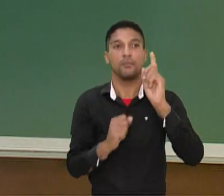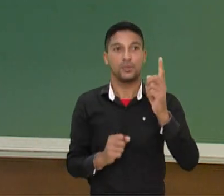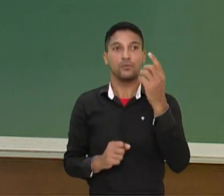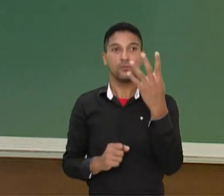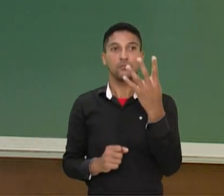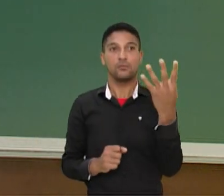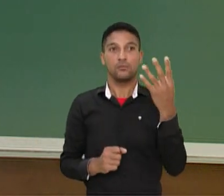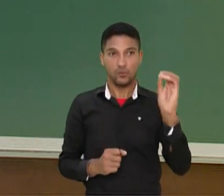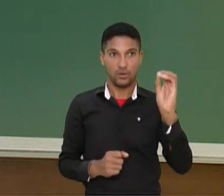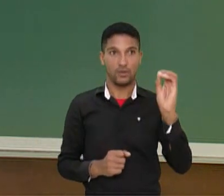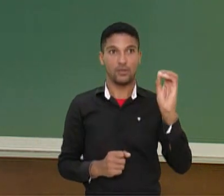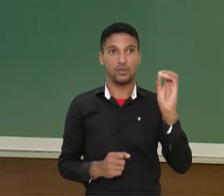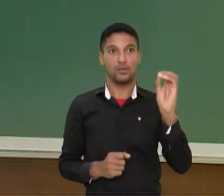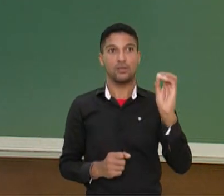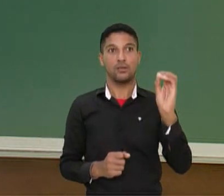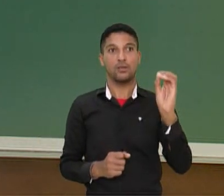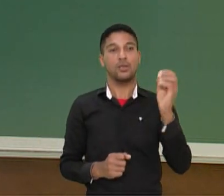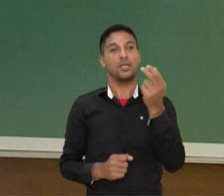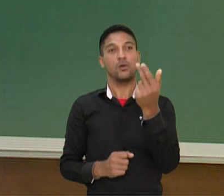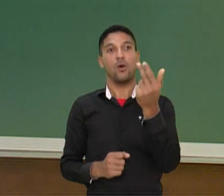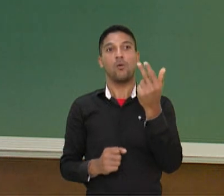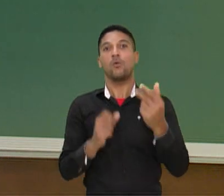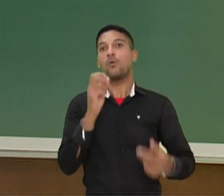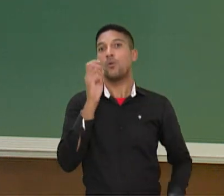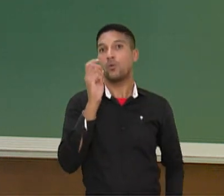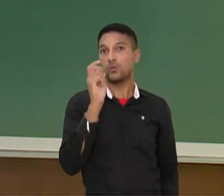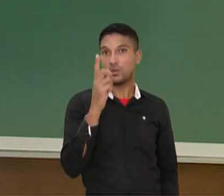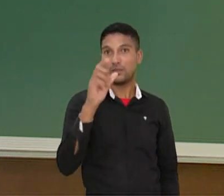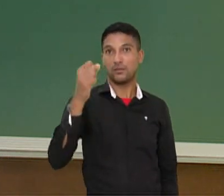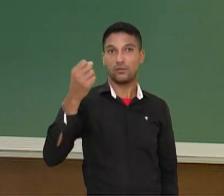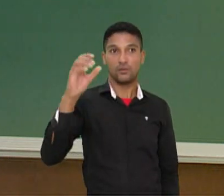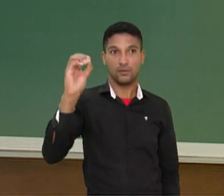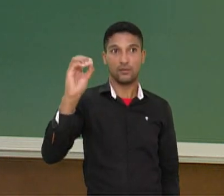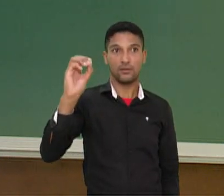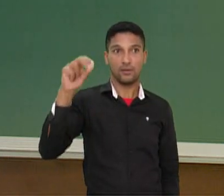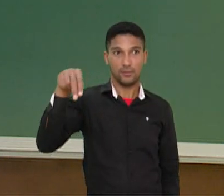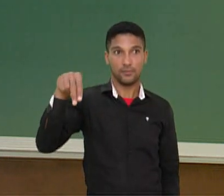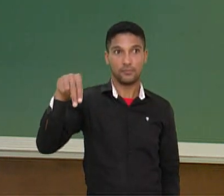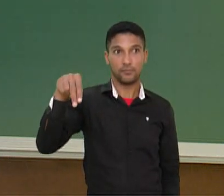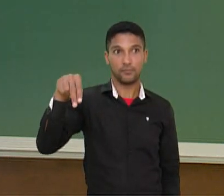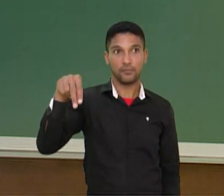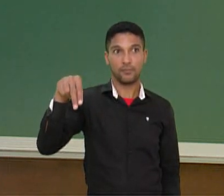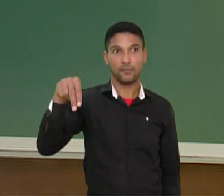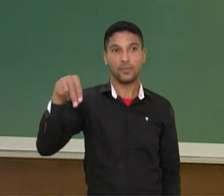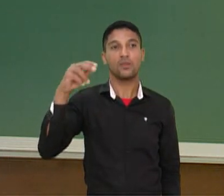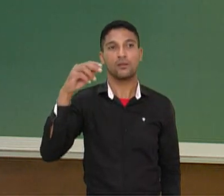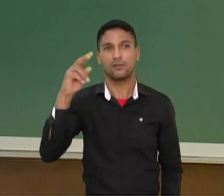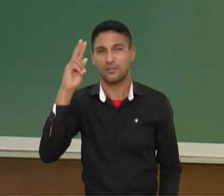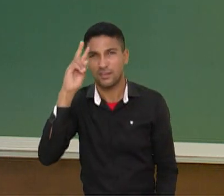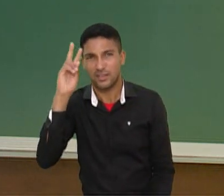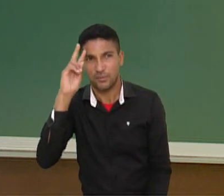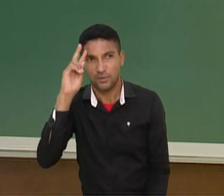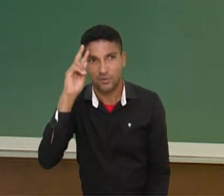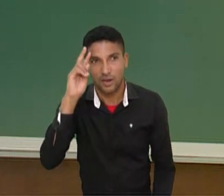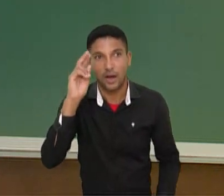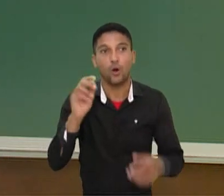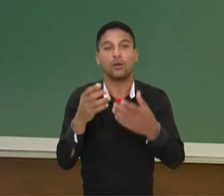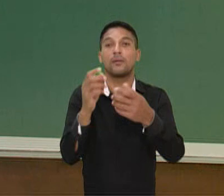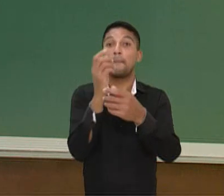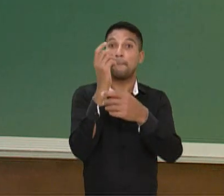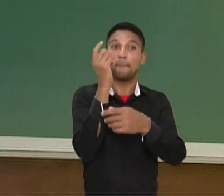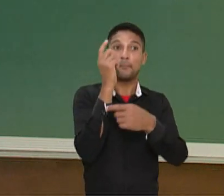octógono. Então, você tinha que saber fazer a conta e, além disso, tinha que lembrar lá da UFC, né? Tinha que lembrar que 8 lados